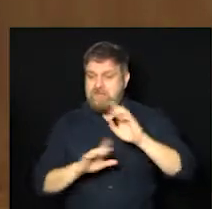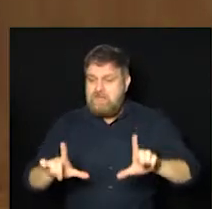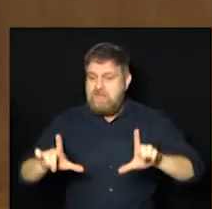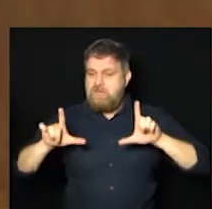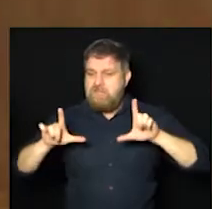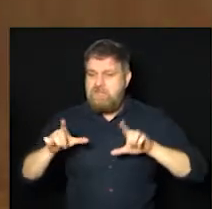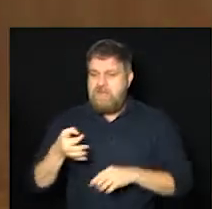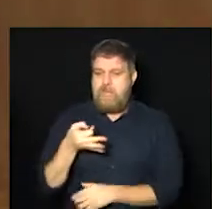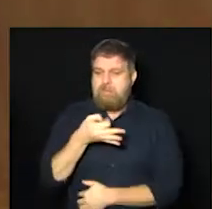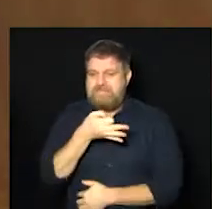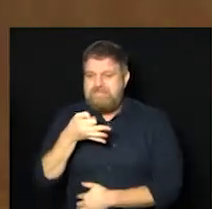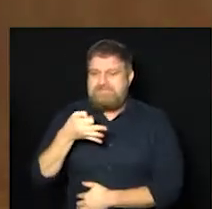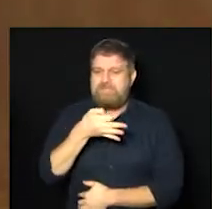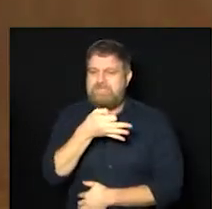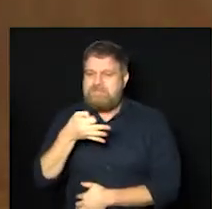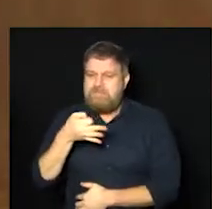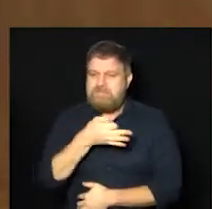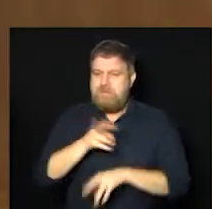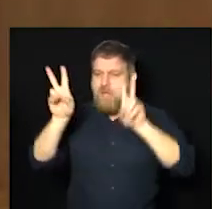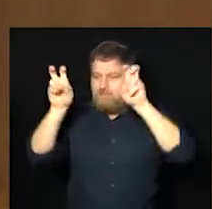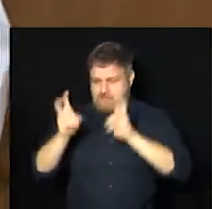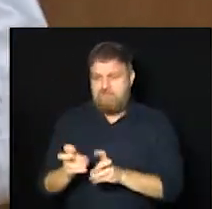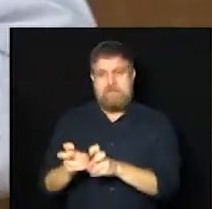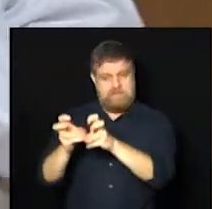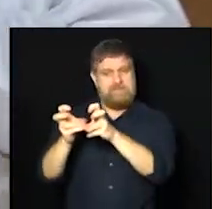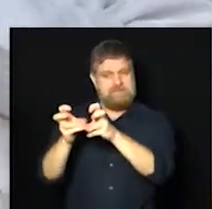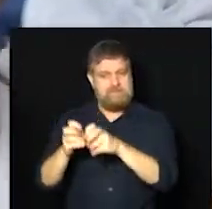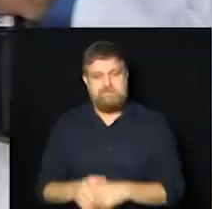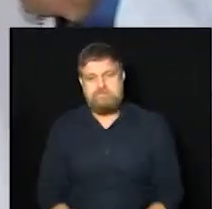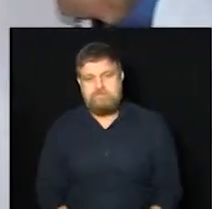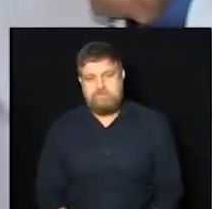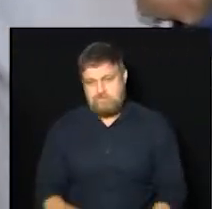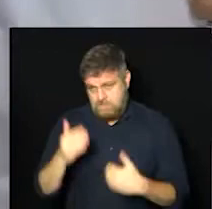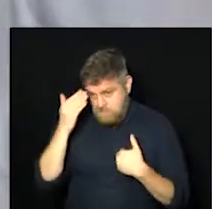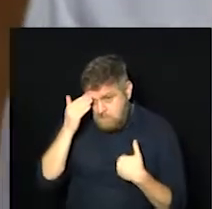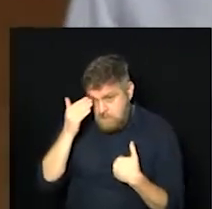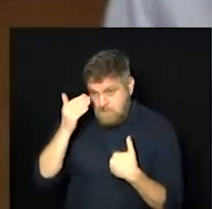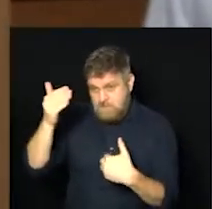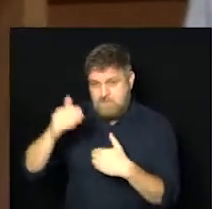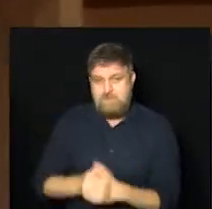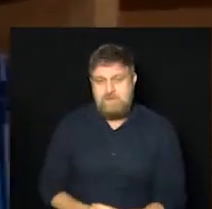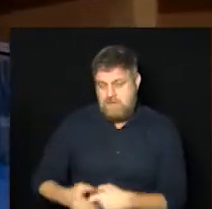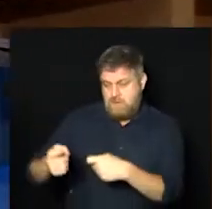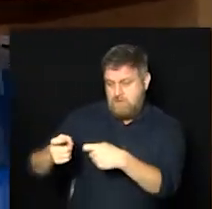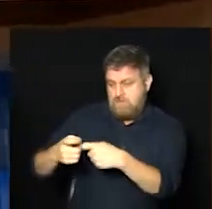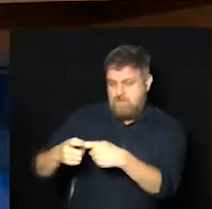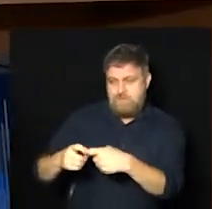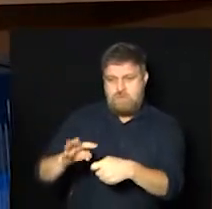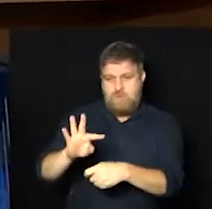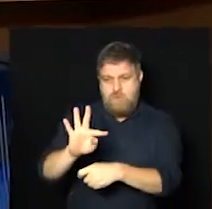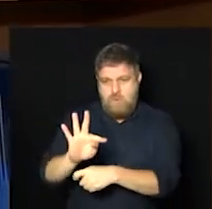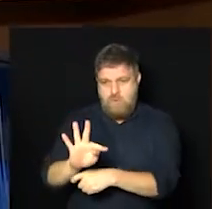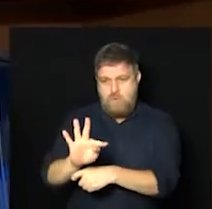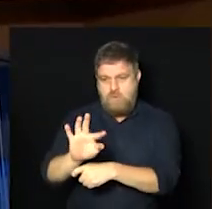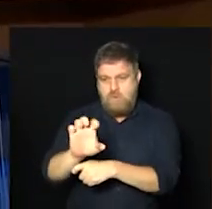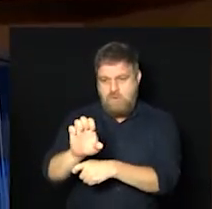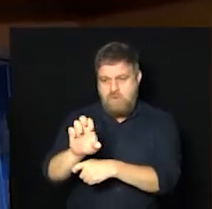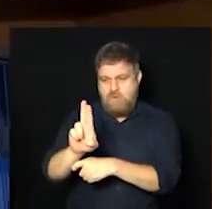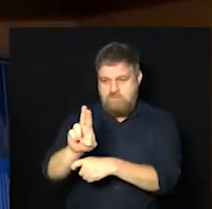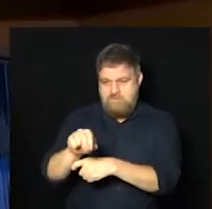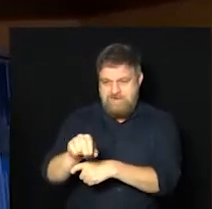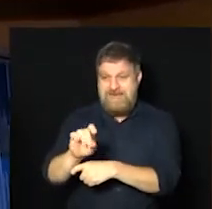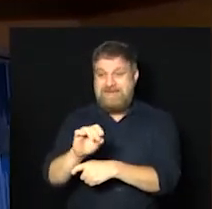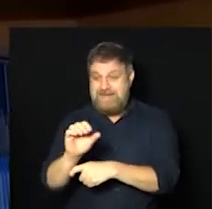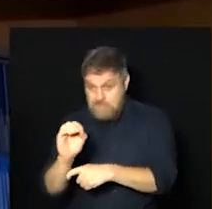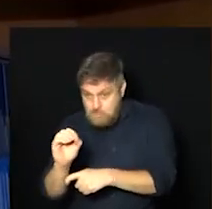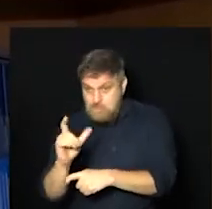conversando a respeito de câncer. Ok, muito obrigado então ao Dr. Fernando Medina, que participou do Câmara